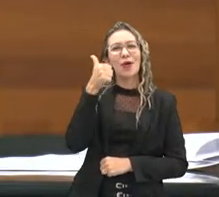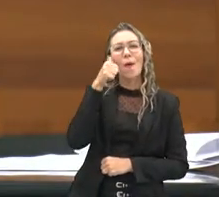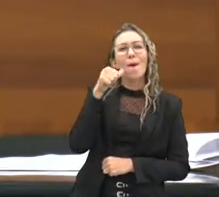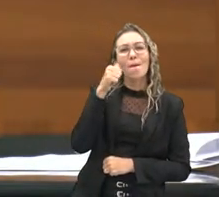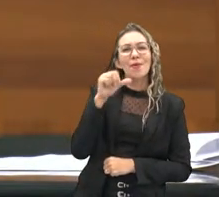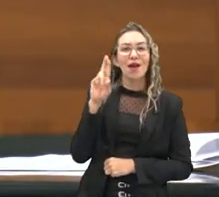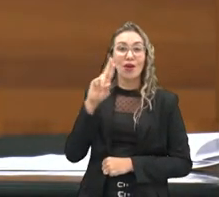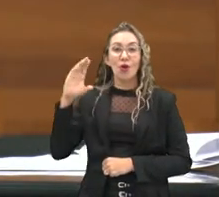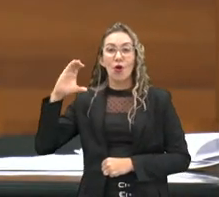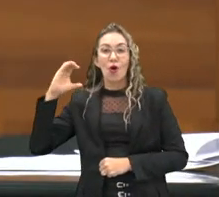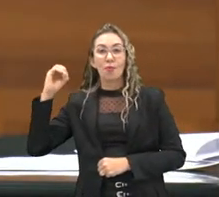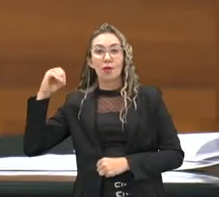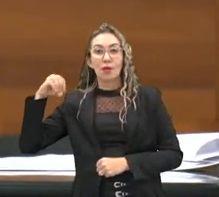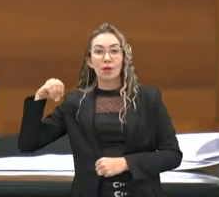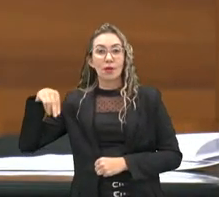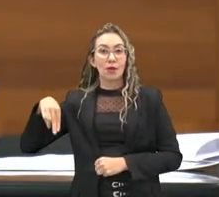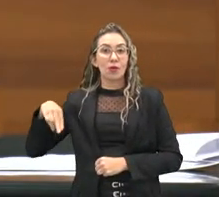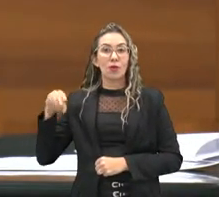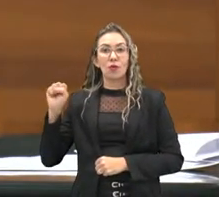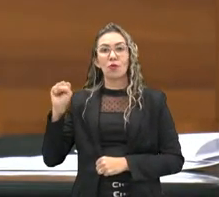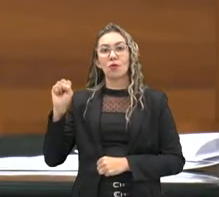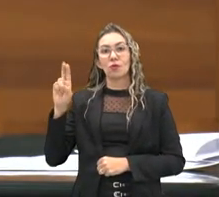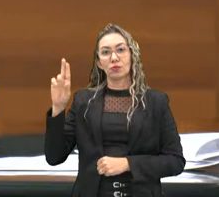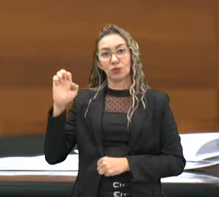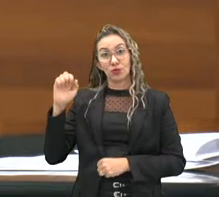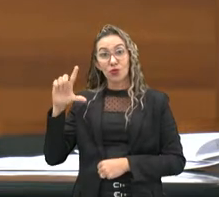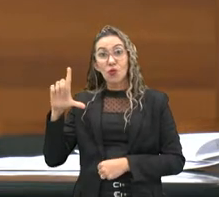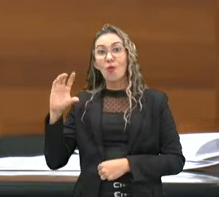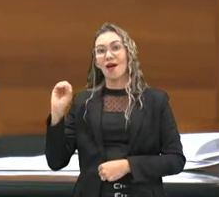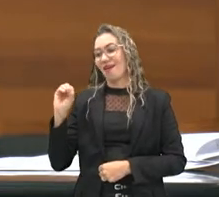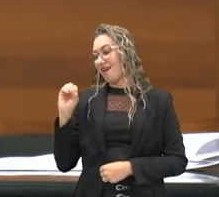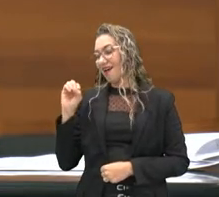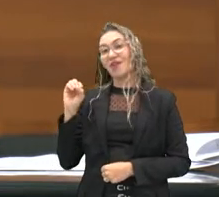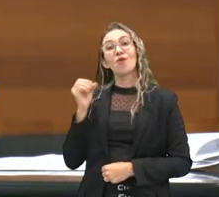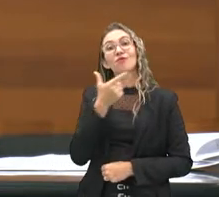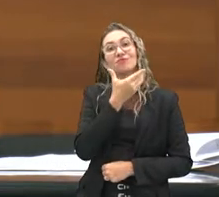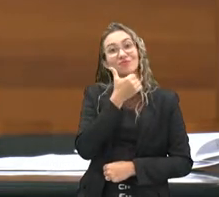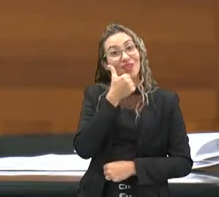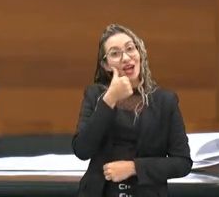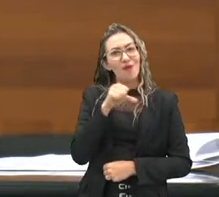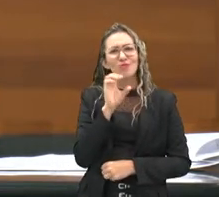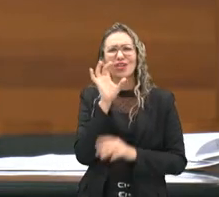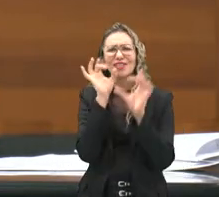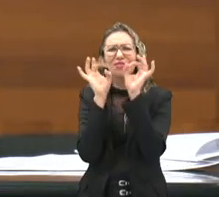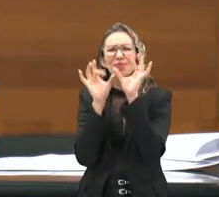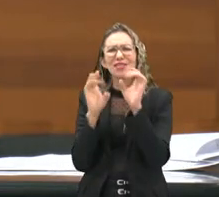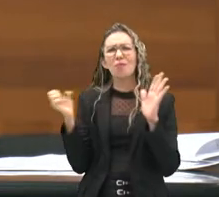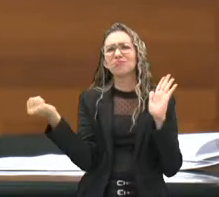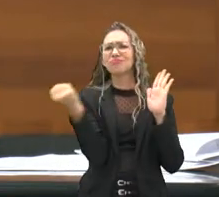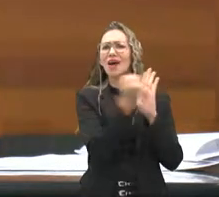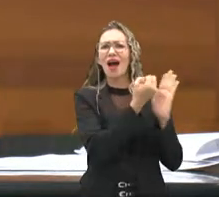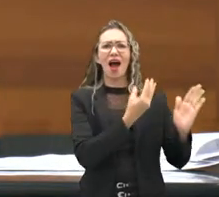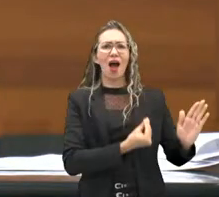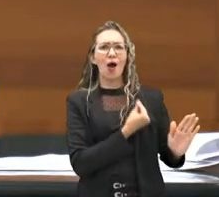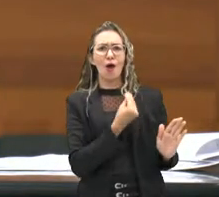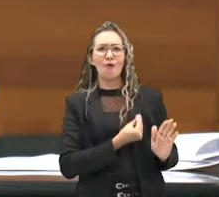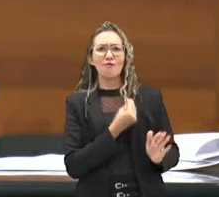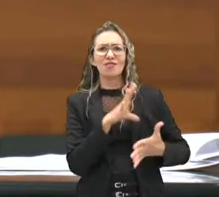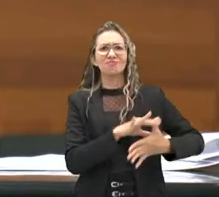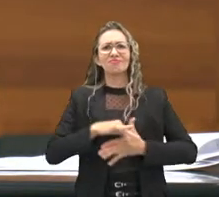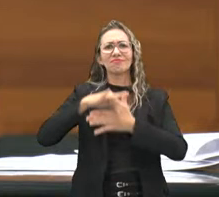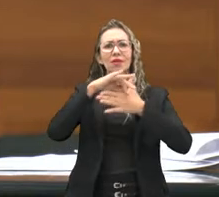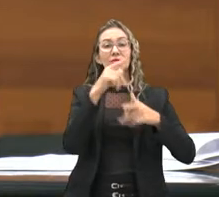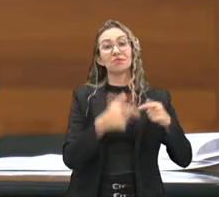Consuelo. Essa mulher que marcou a vida do líder político, que coadjuvou todos os